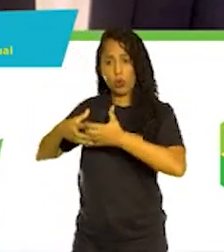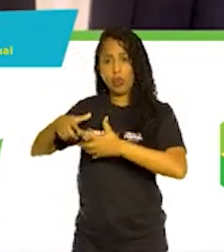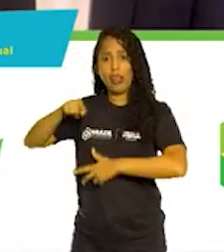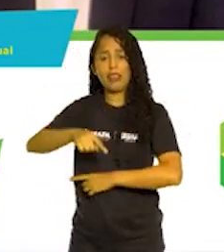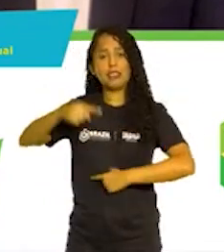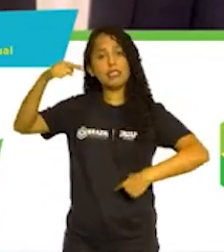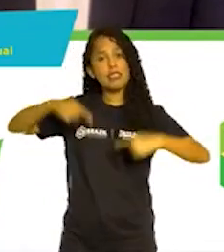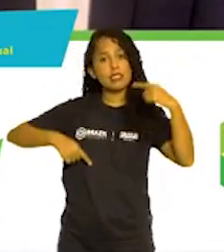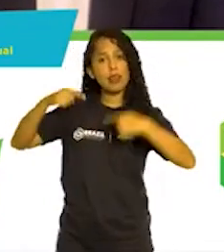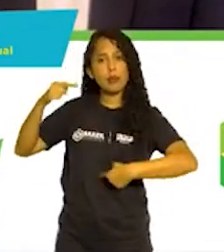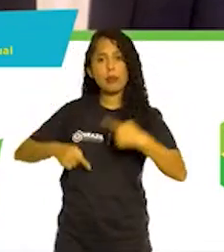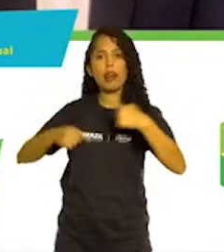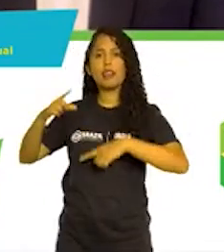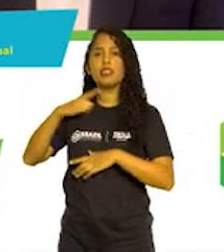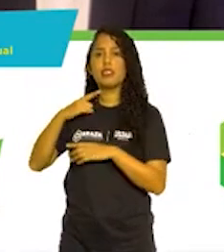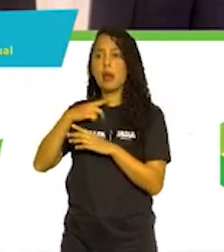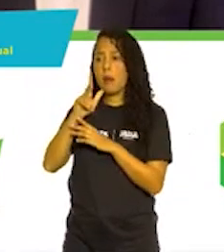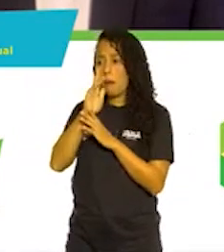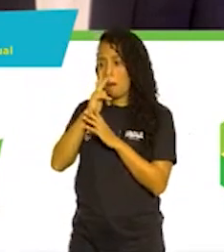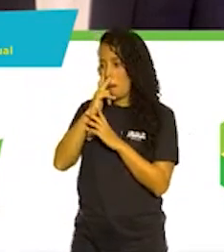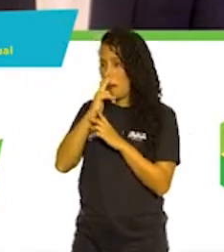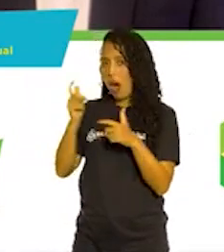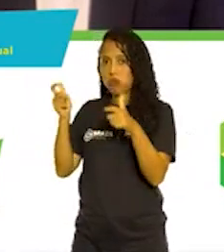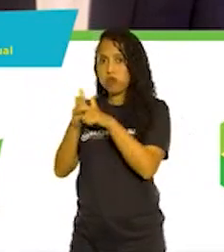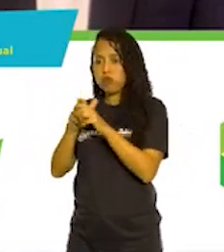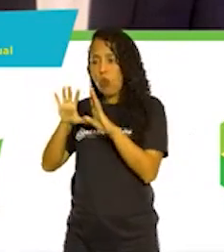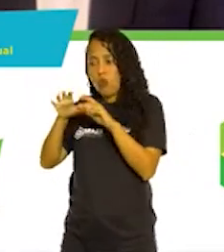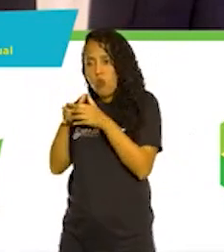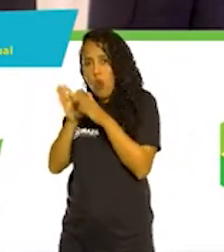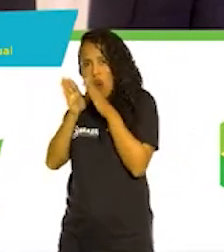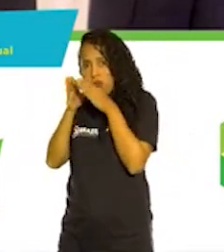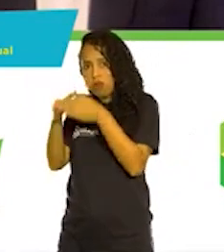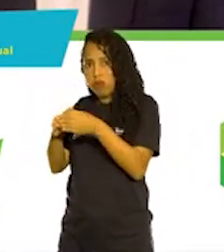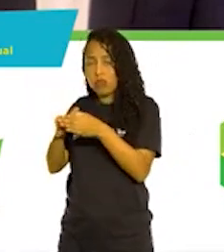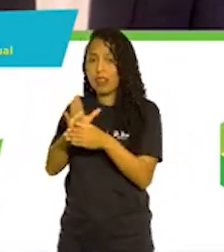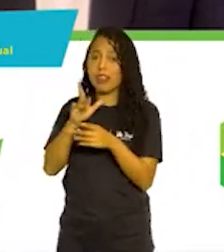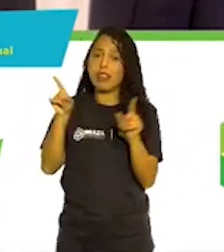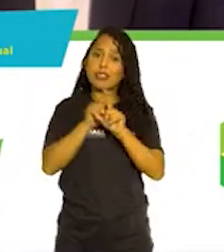muito interditado e me parece que atende,